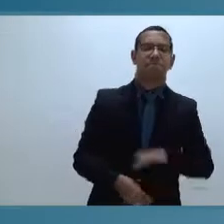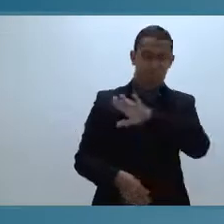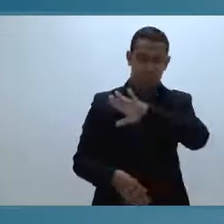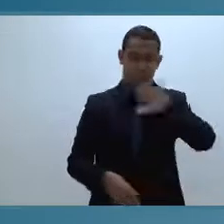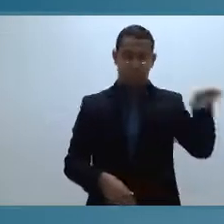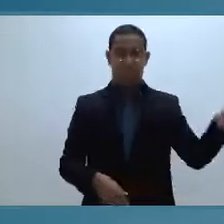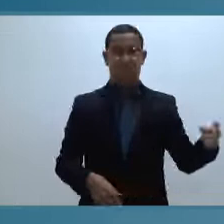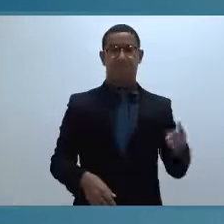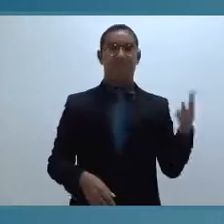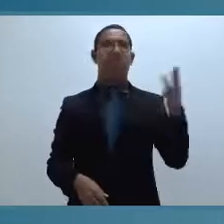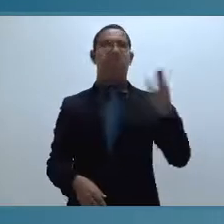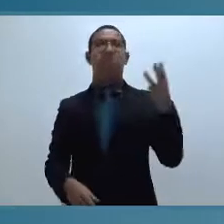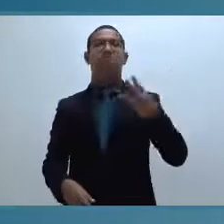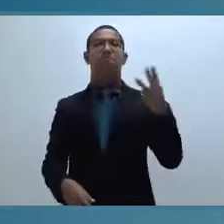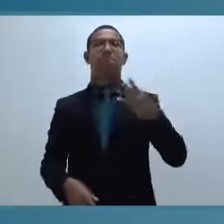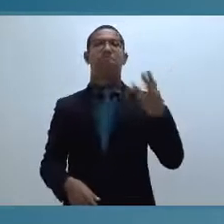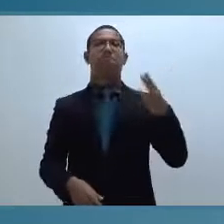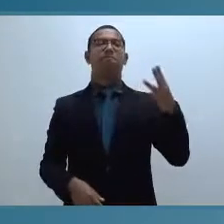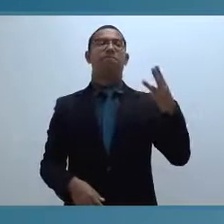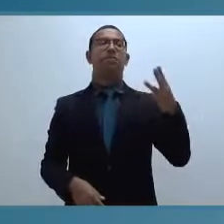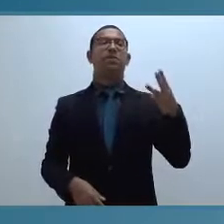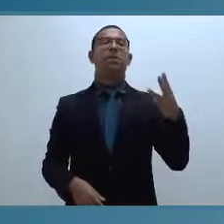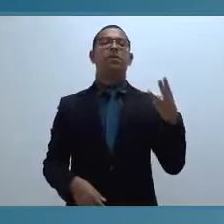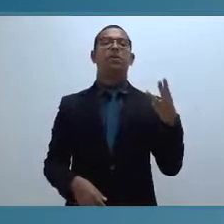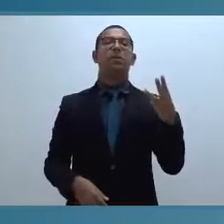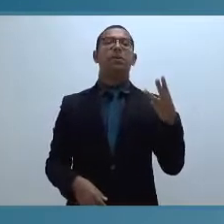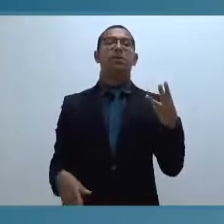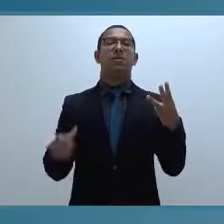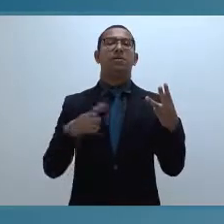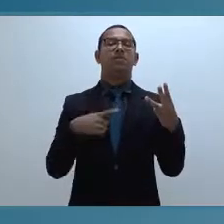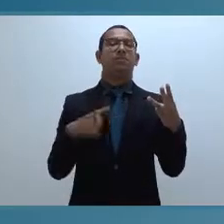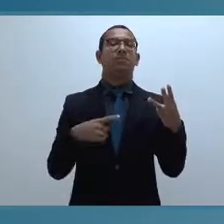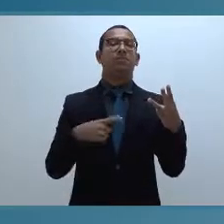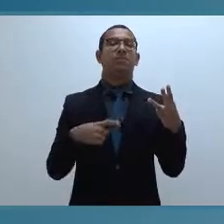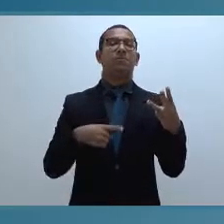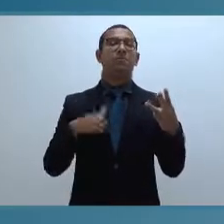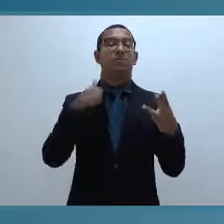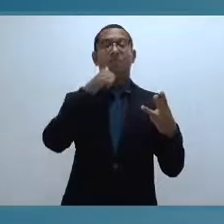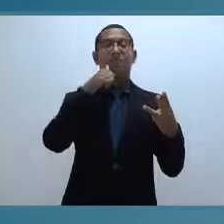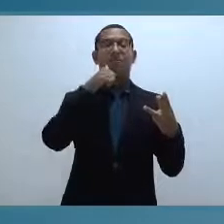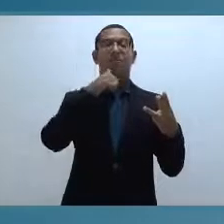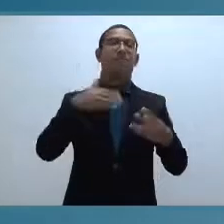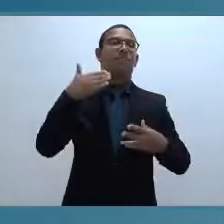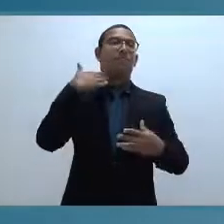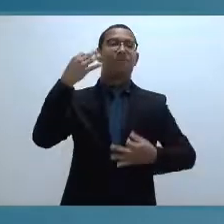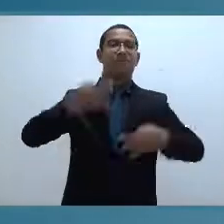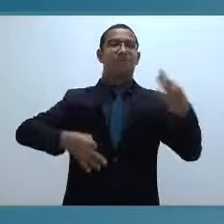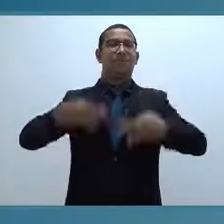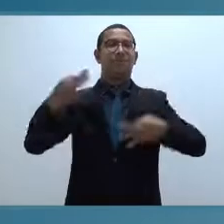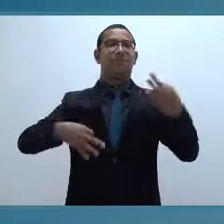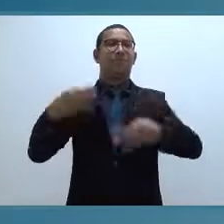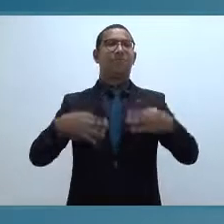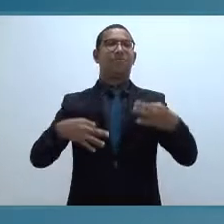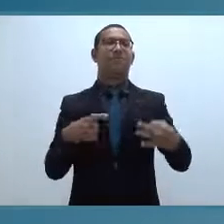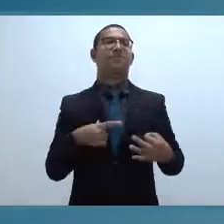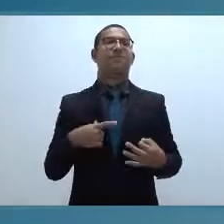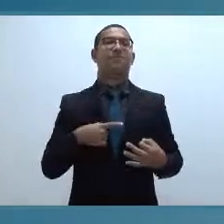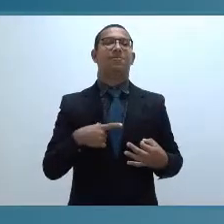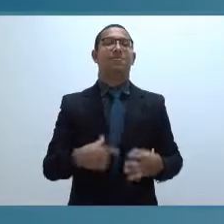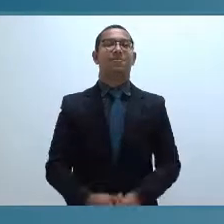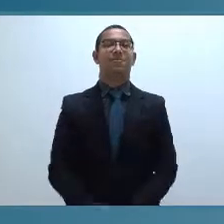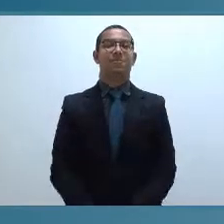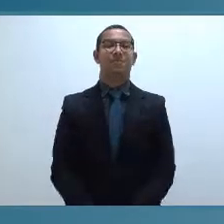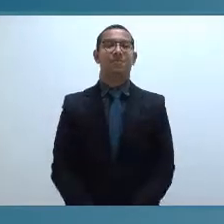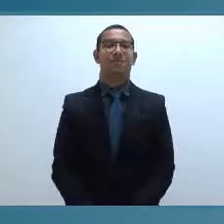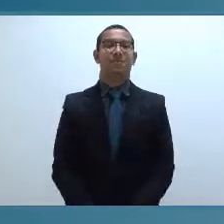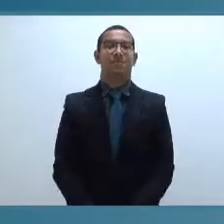pela magistrada Gisele Mendes Camarço Leite, juíza de direito auxiliar da terceira instância, para fins de participação